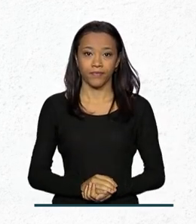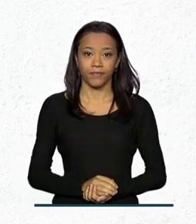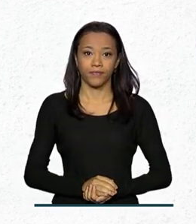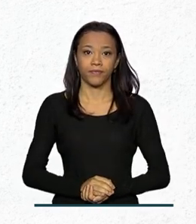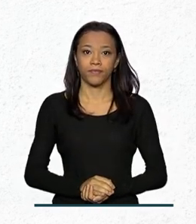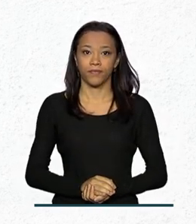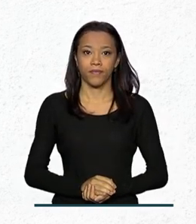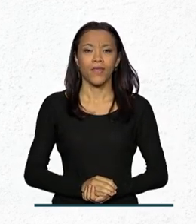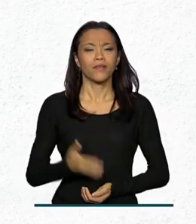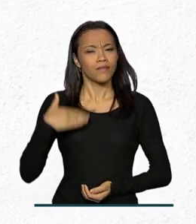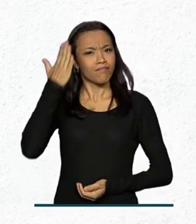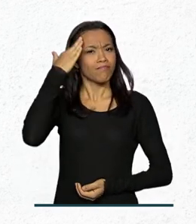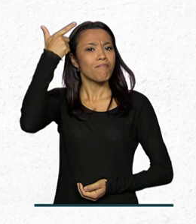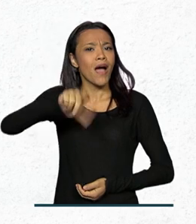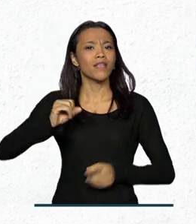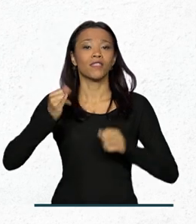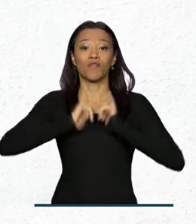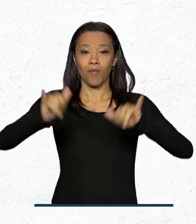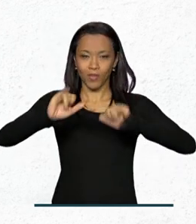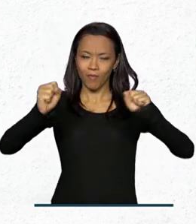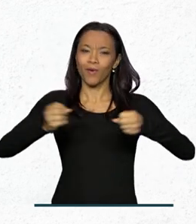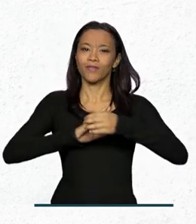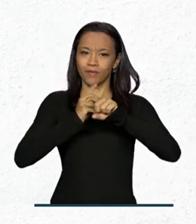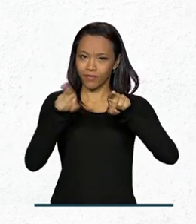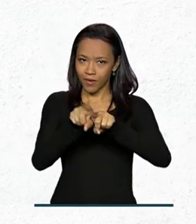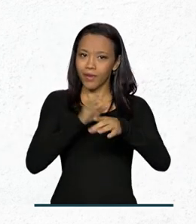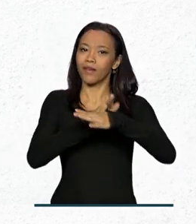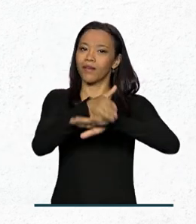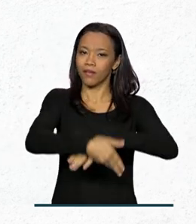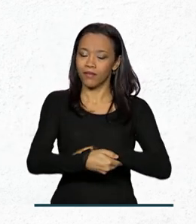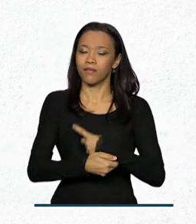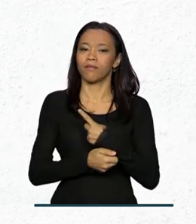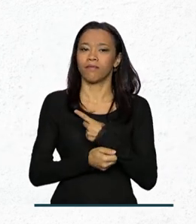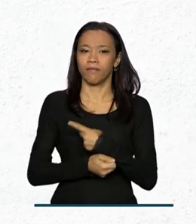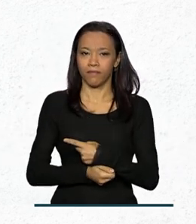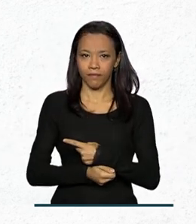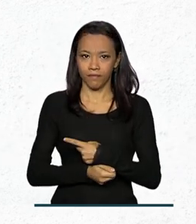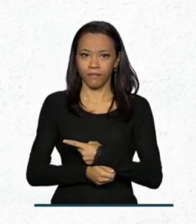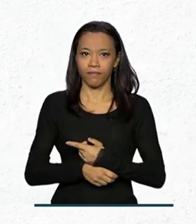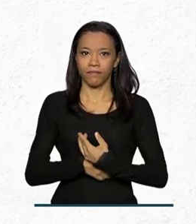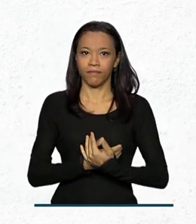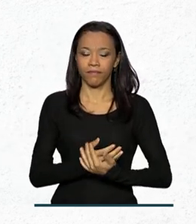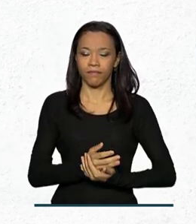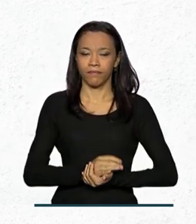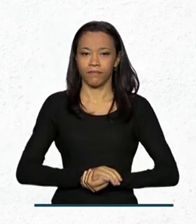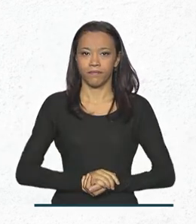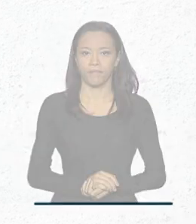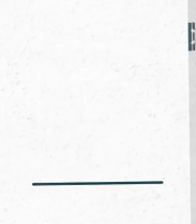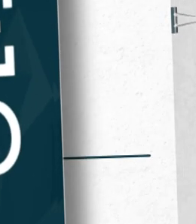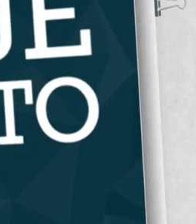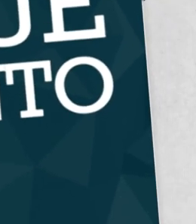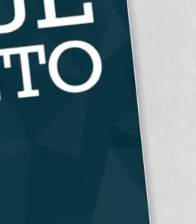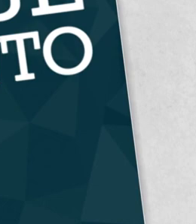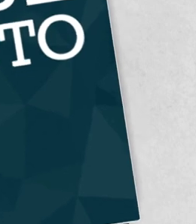feiras.mda@mda.gov.br. Saiba mais em www.mda.gov.br.